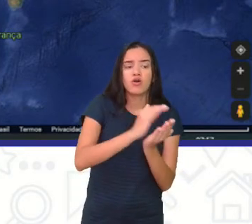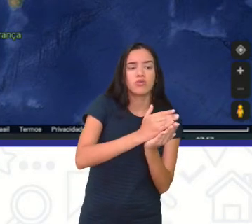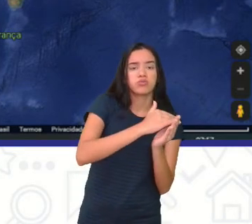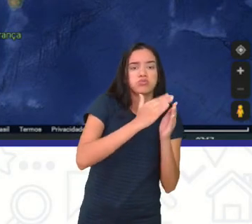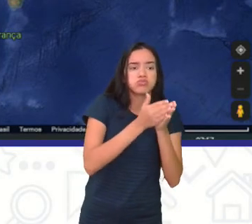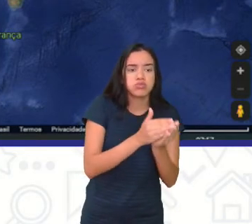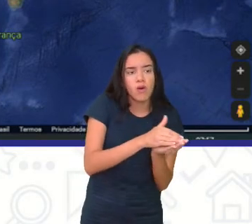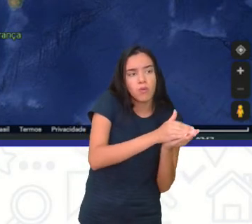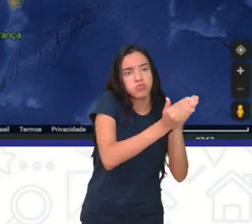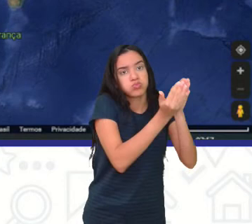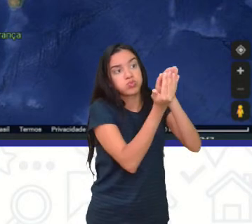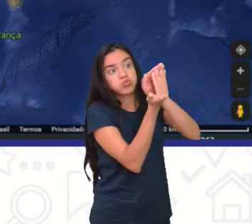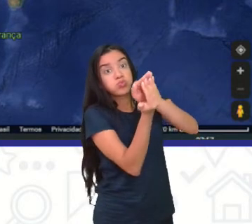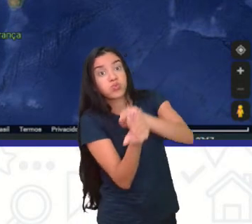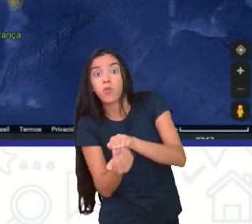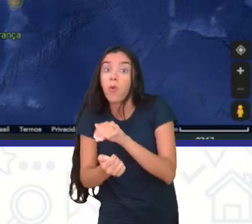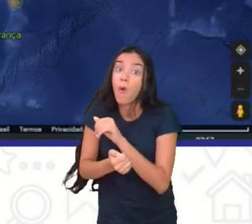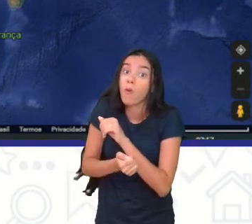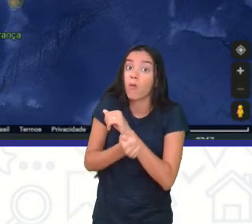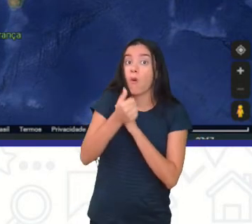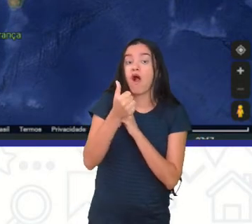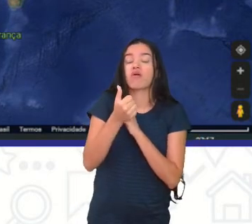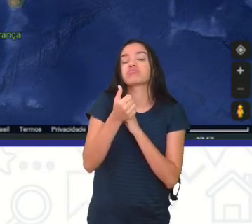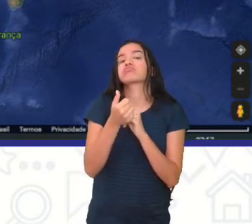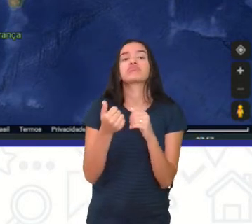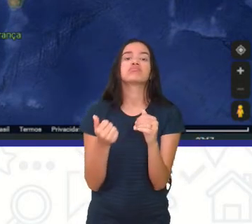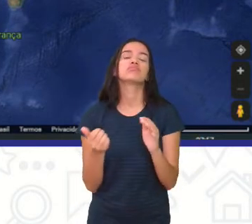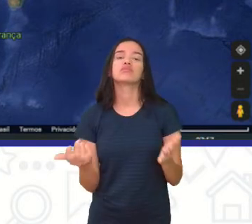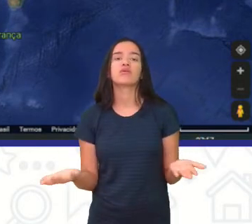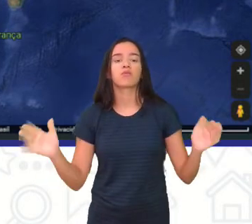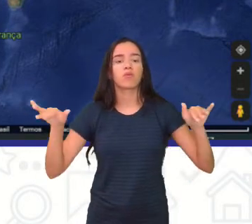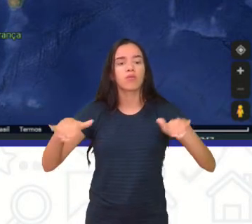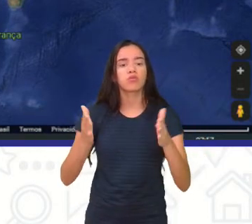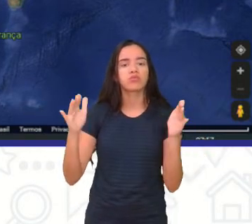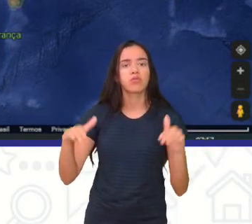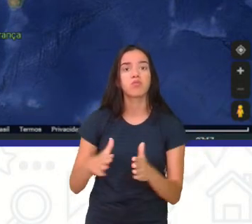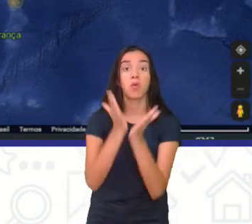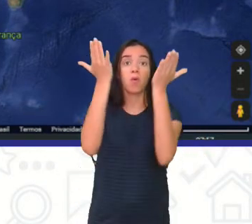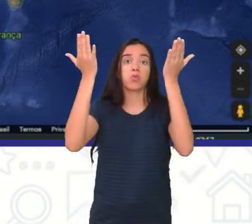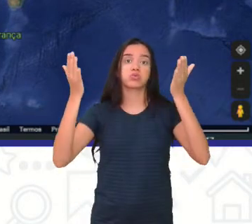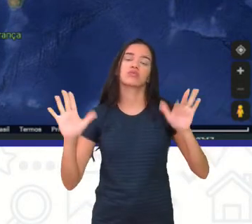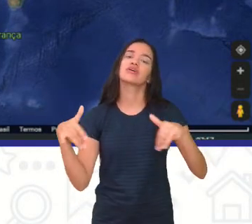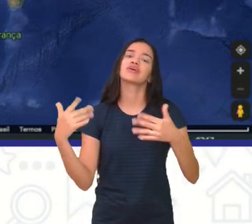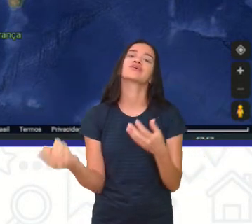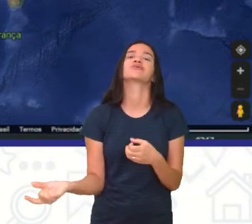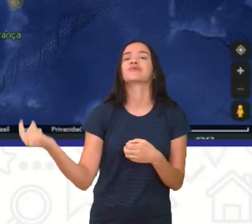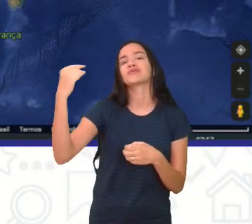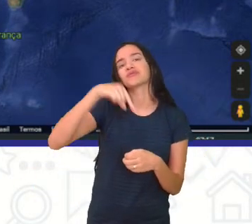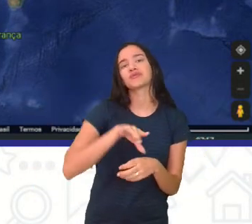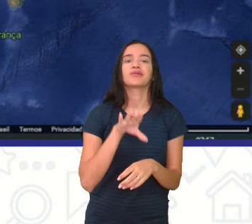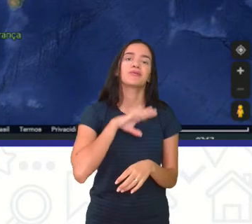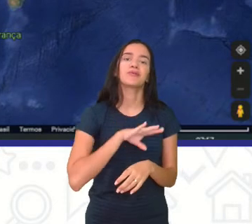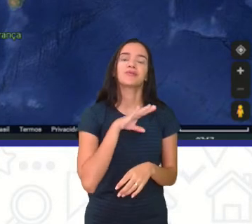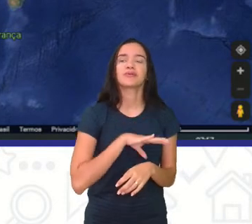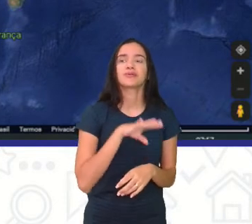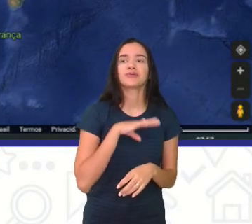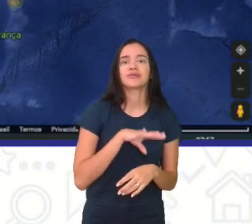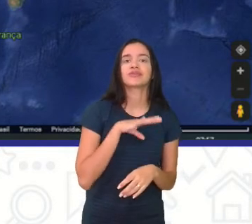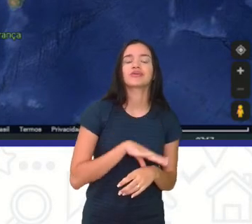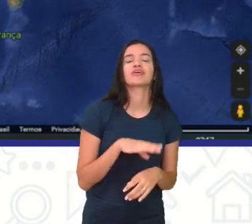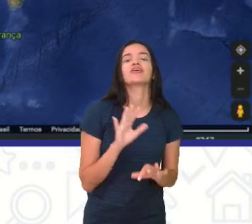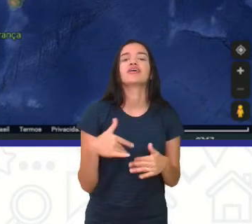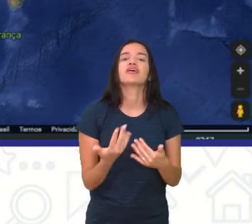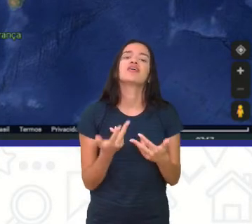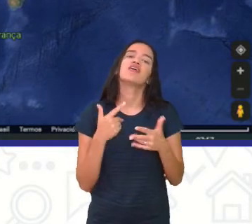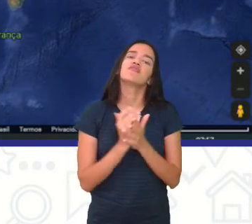naufraga, né, devido à questão do mar muito revolto. Aí o camarada, quando volta para Portugal, né,